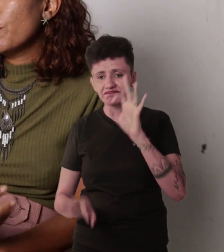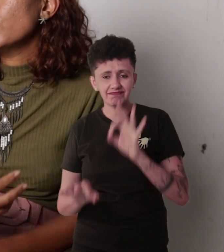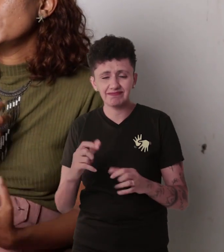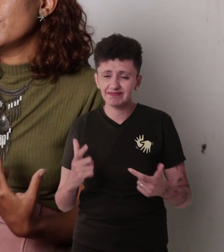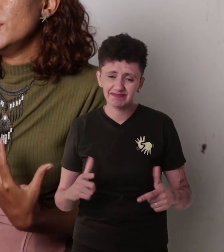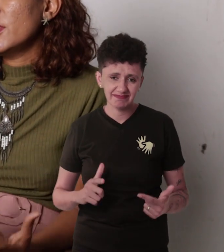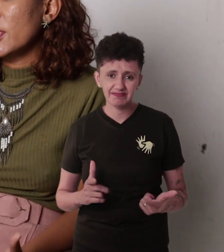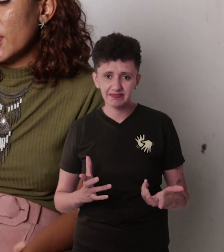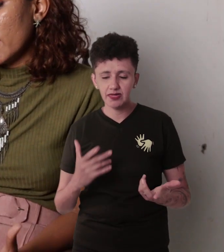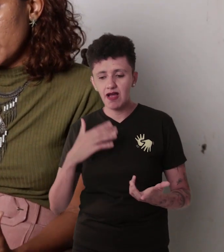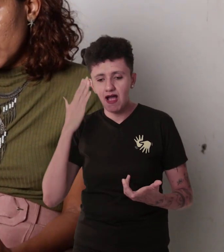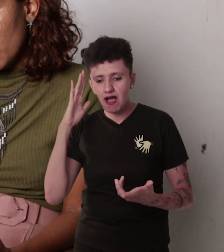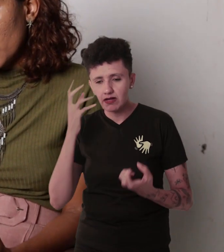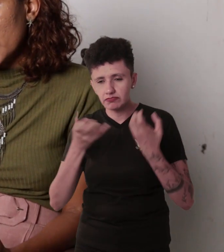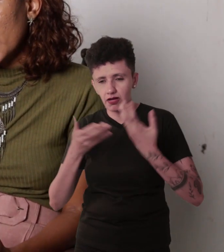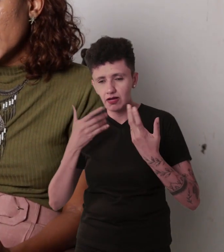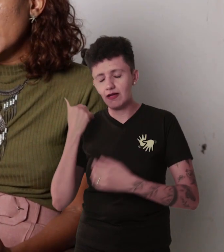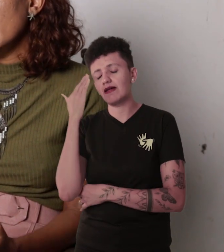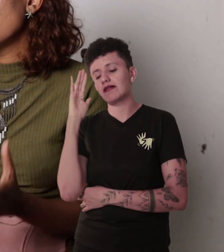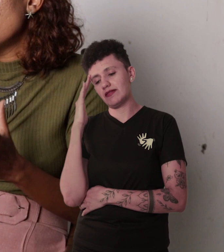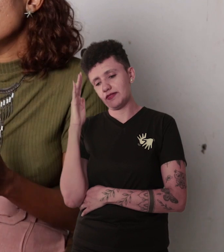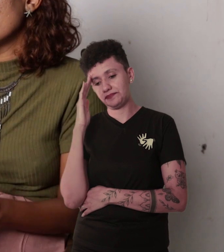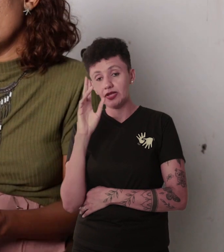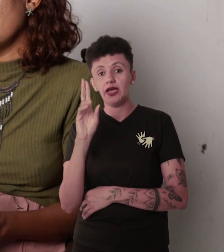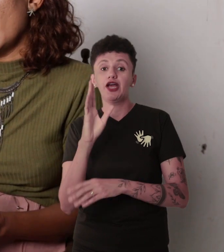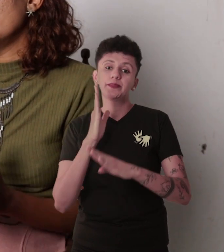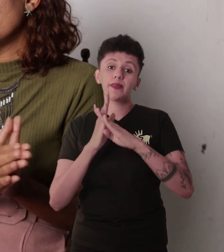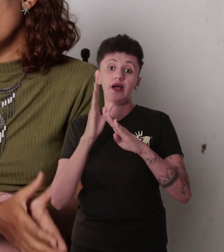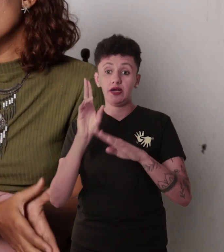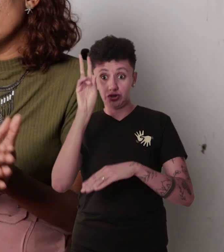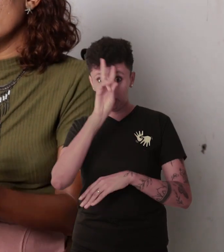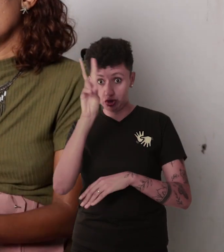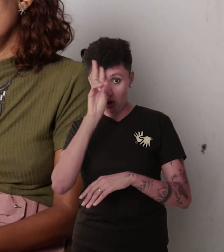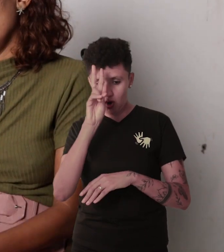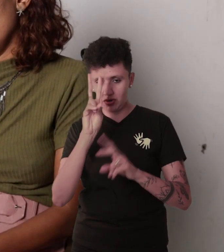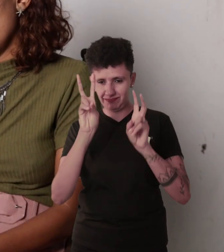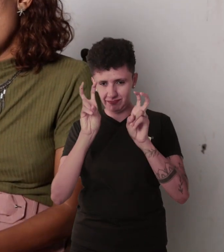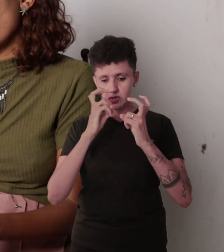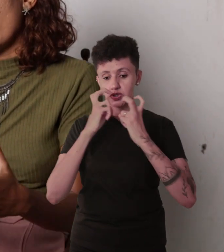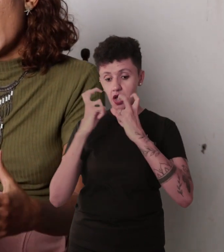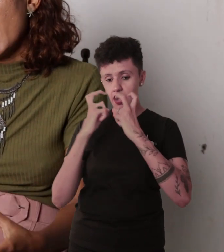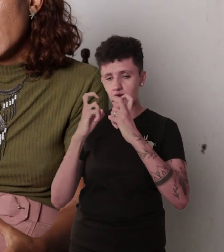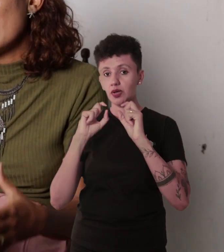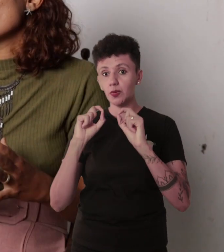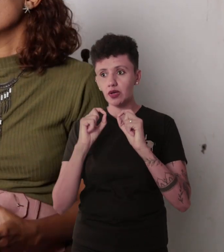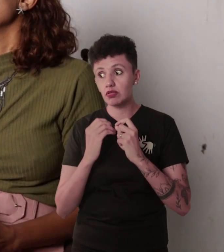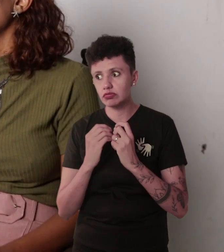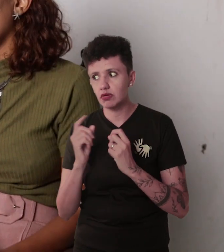Então, assim, eu pude entender daquelas pessoas que eles utilizavam a história do gritador